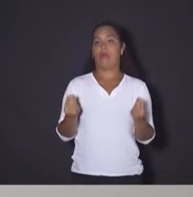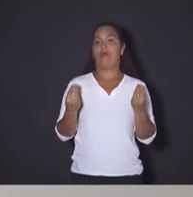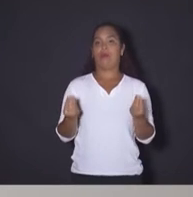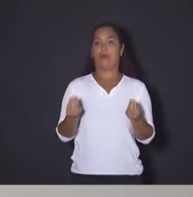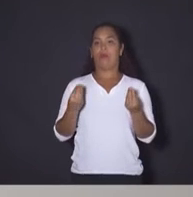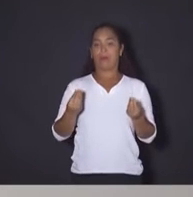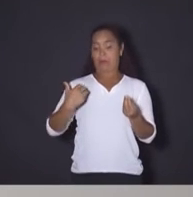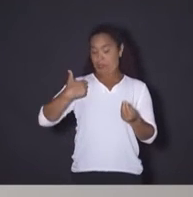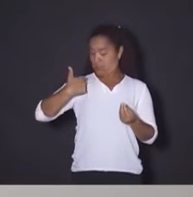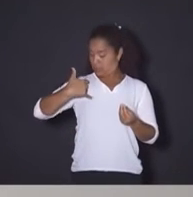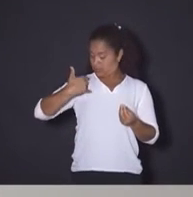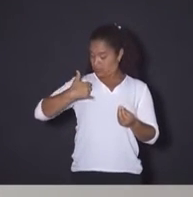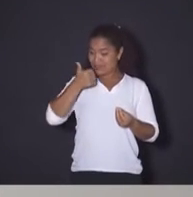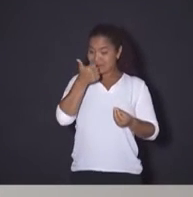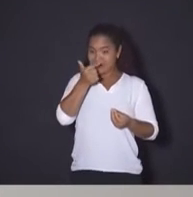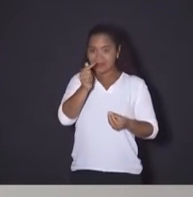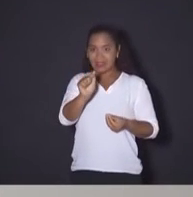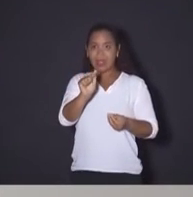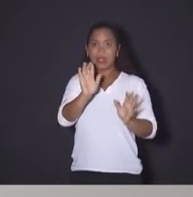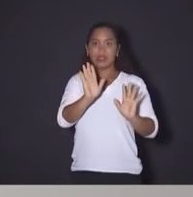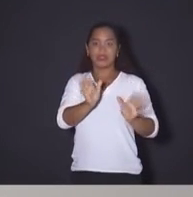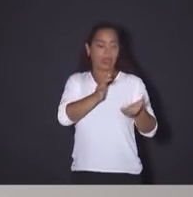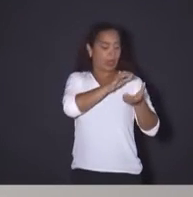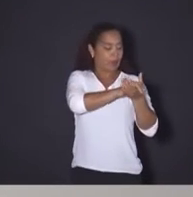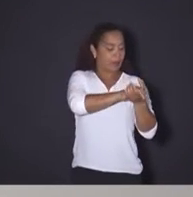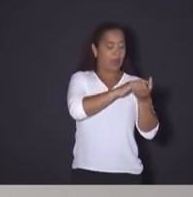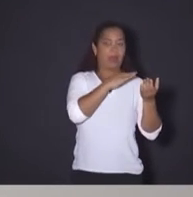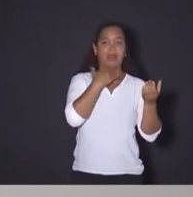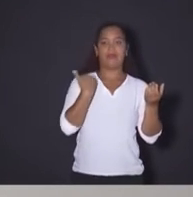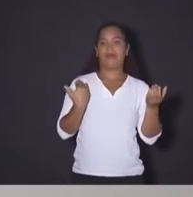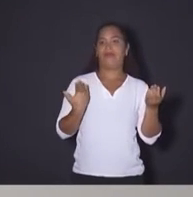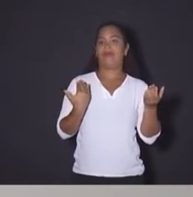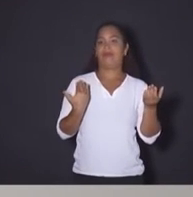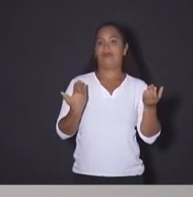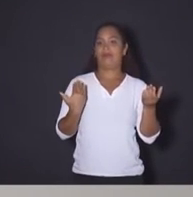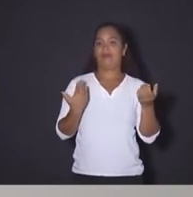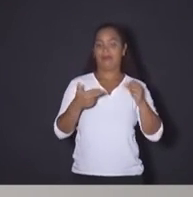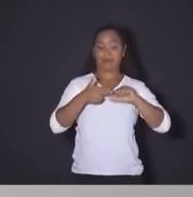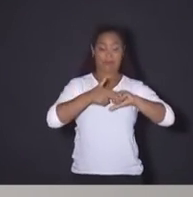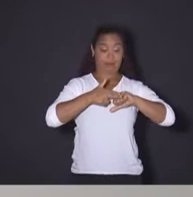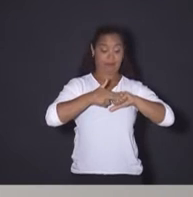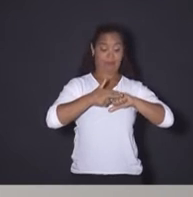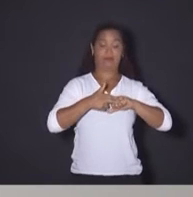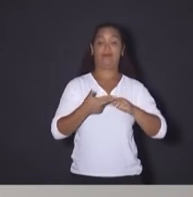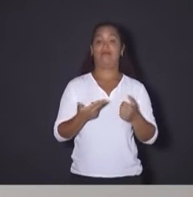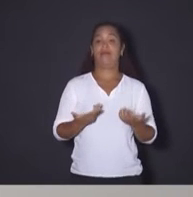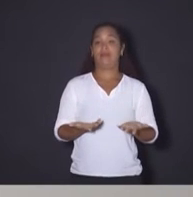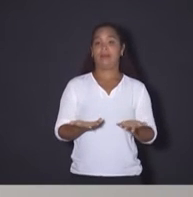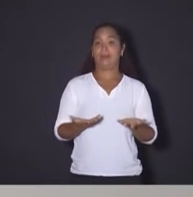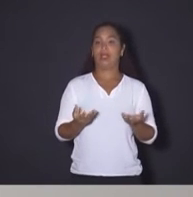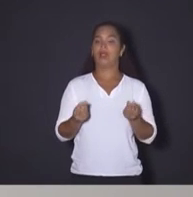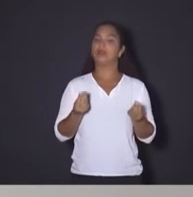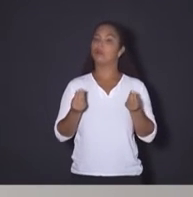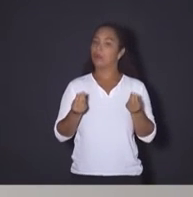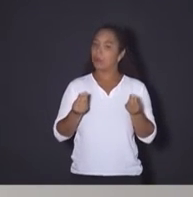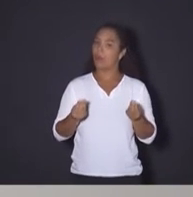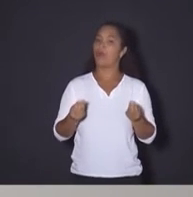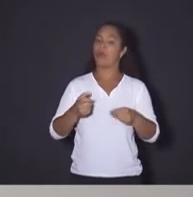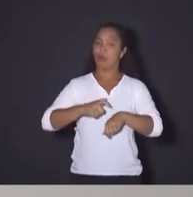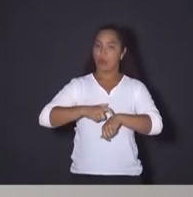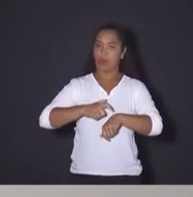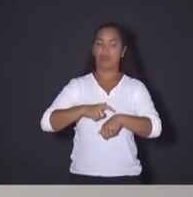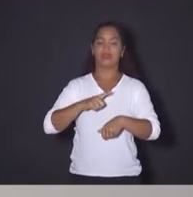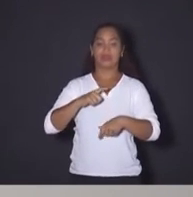servir o vovô 17 anos nós vivemos neste momento uma situação de comunidades inteiras eu tô falando